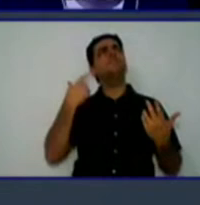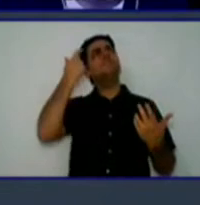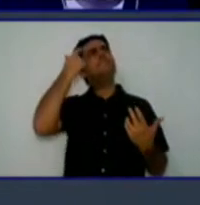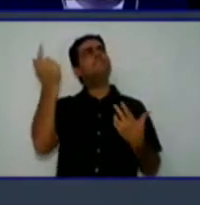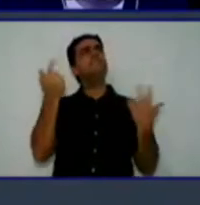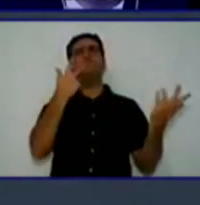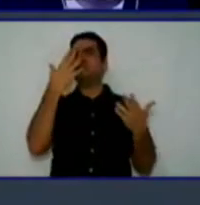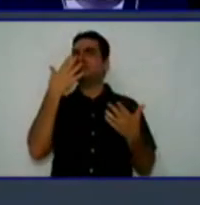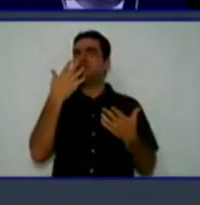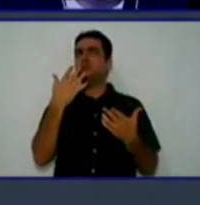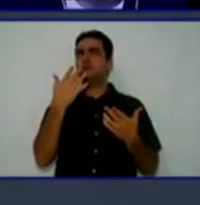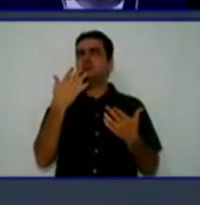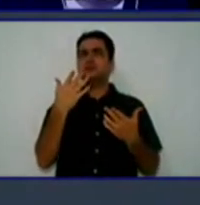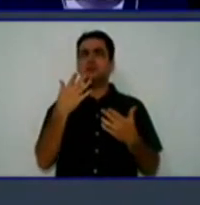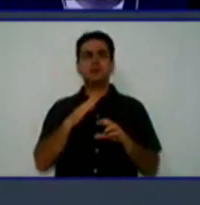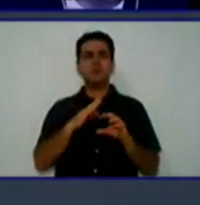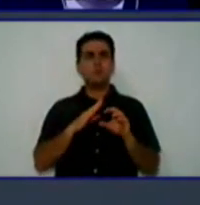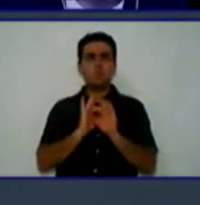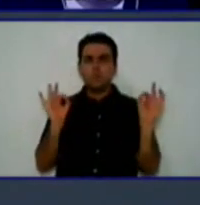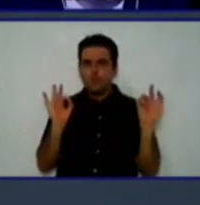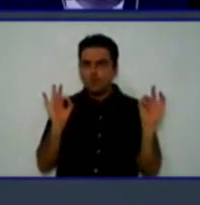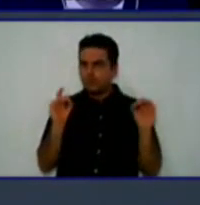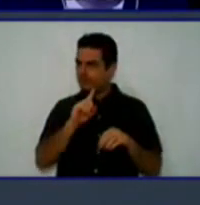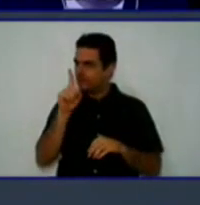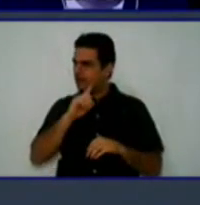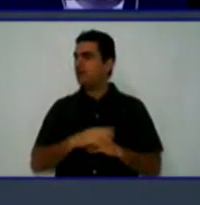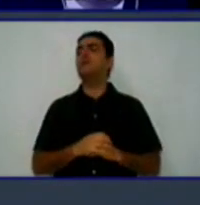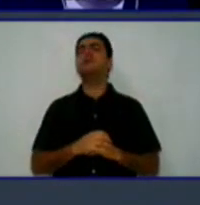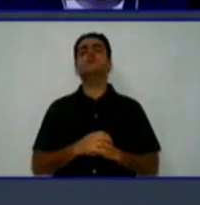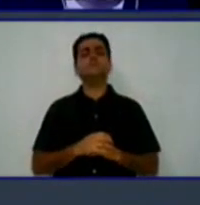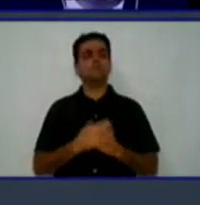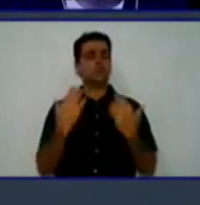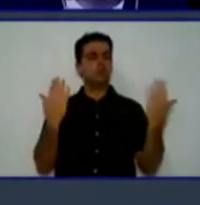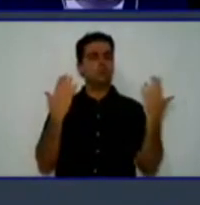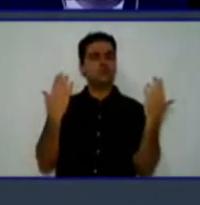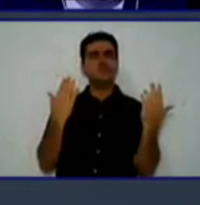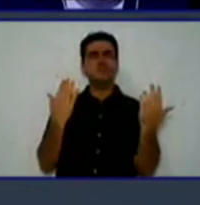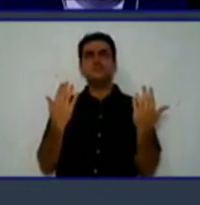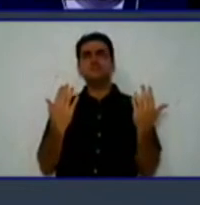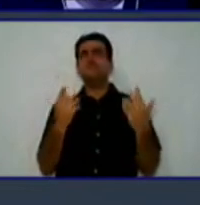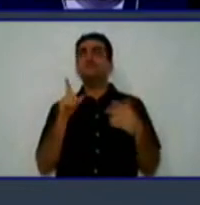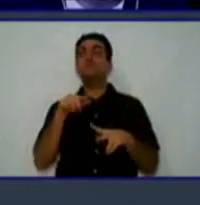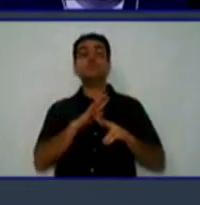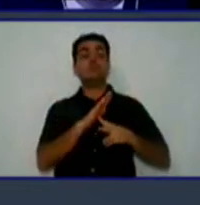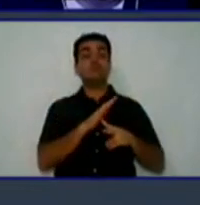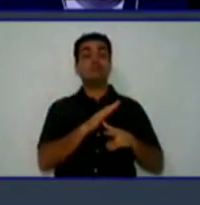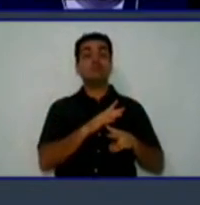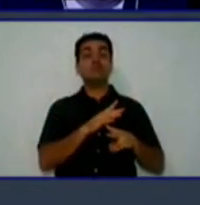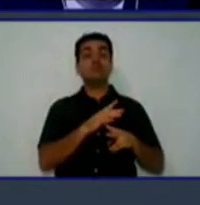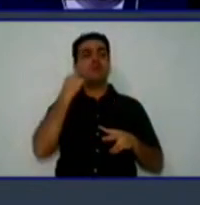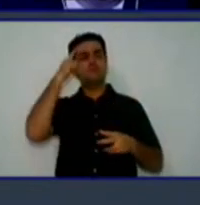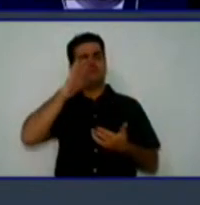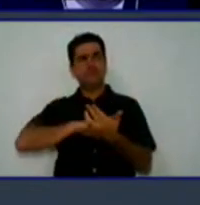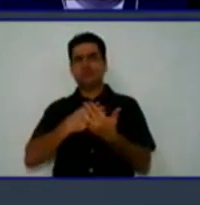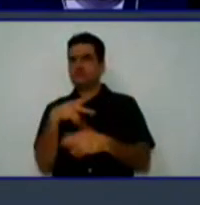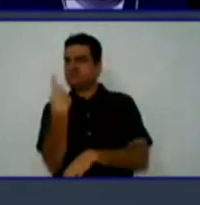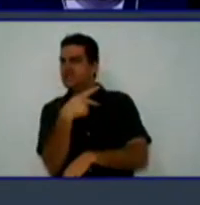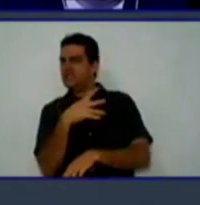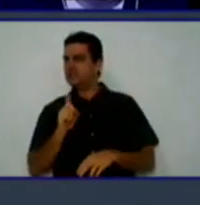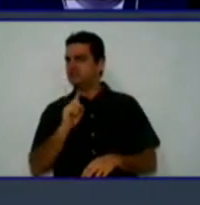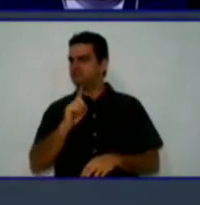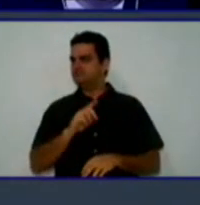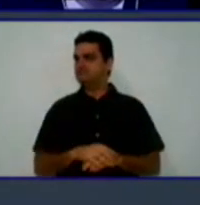uma omissão que permitiria, por parte do partido político, uma interpretação.